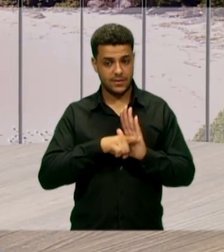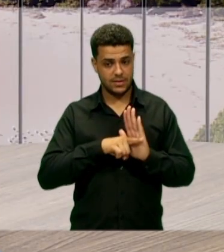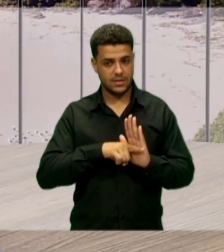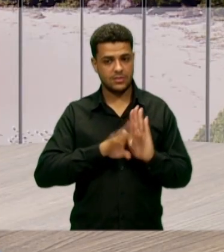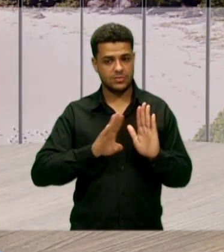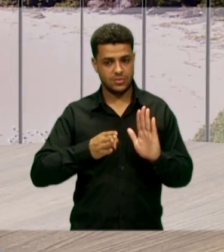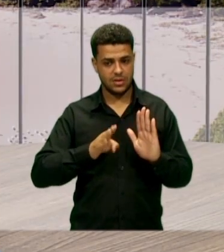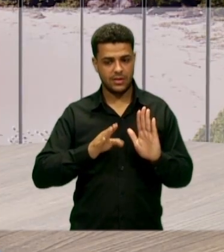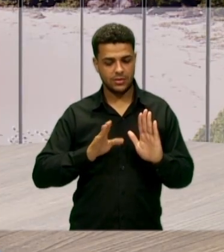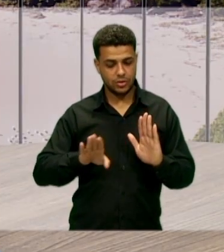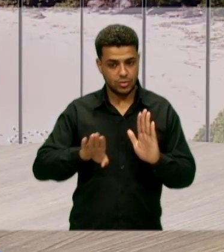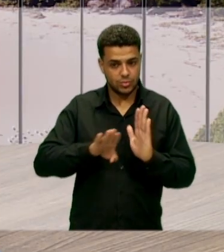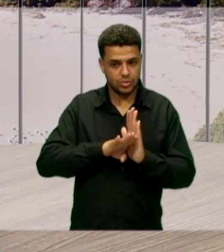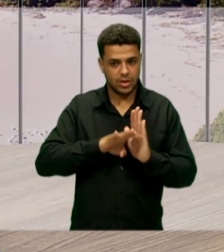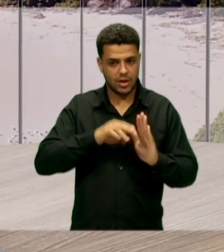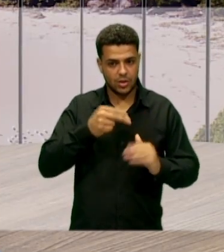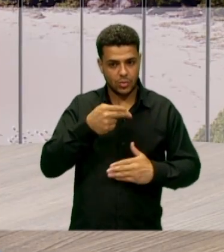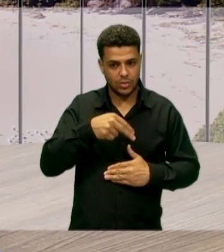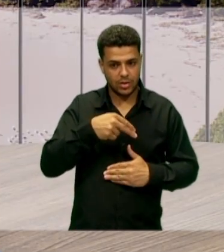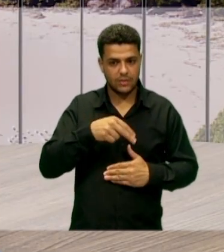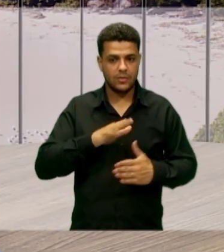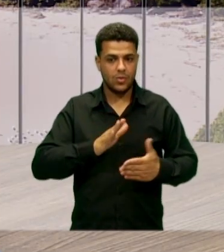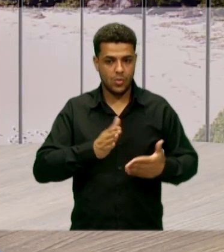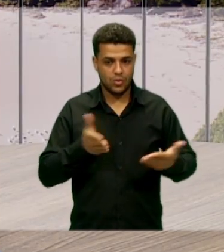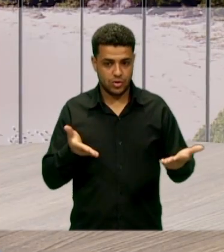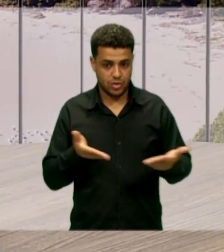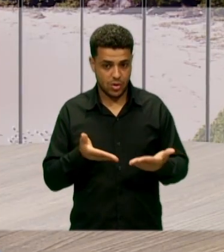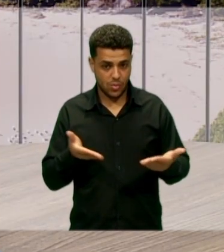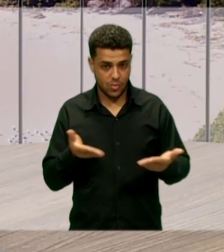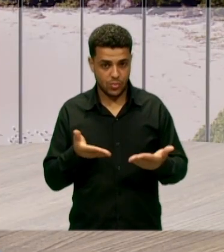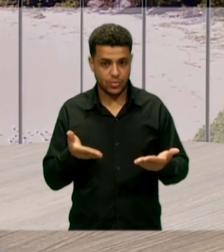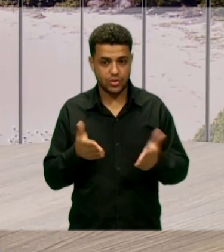pesquisa, não cheguei nesse nível ainda. A minha pesquisa hoje,